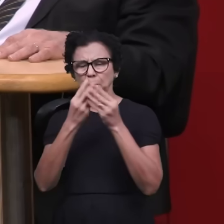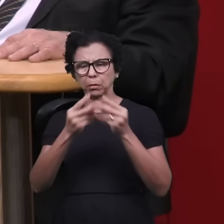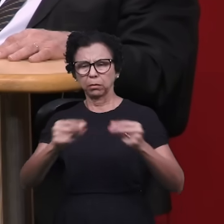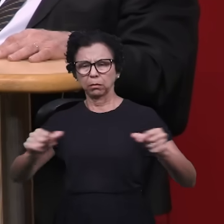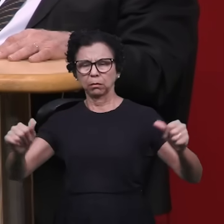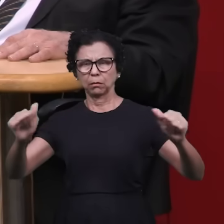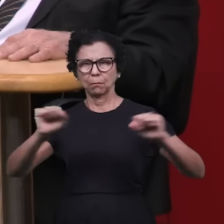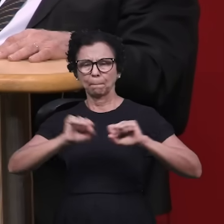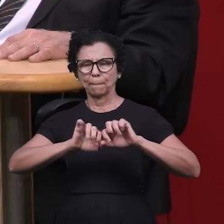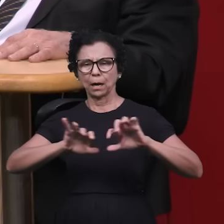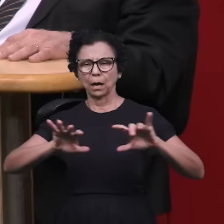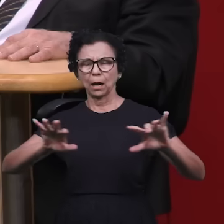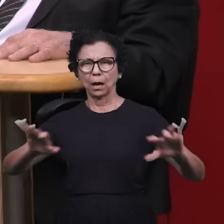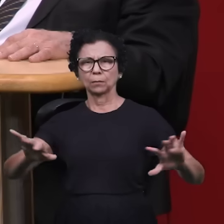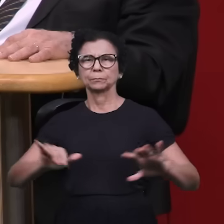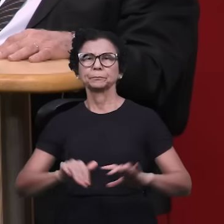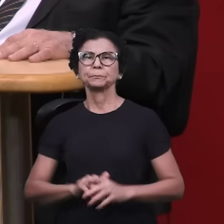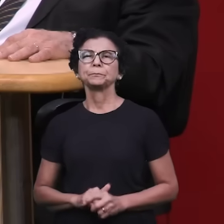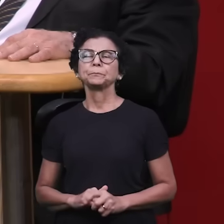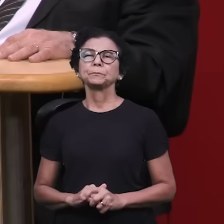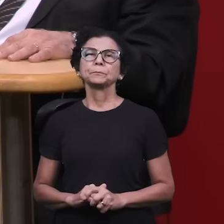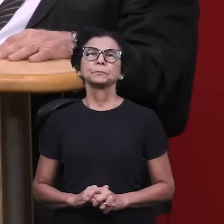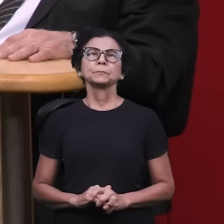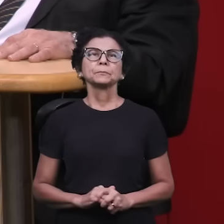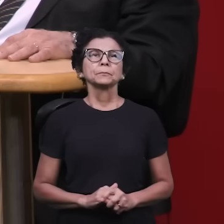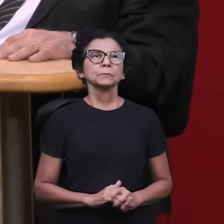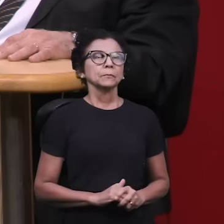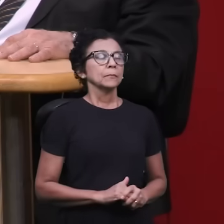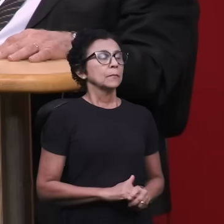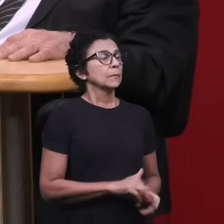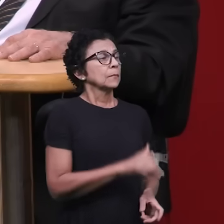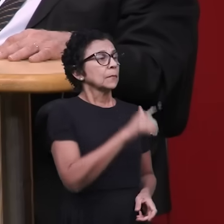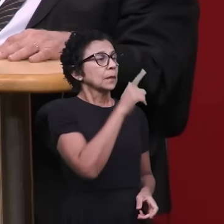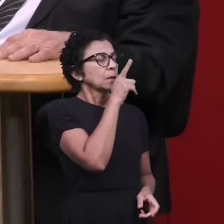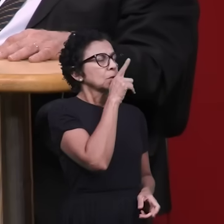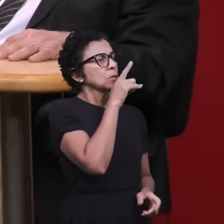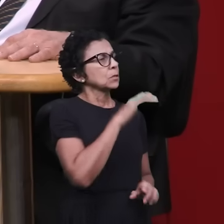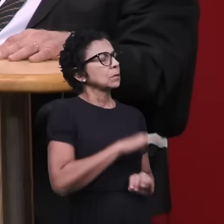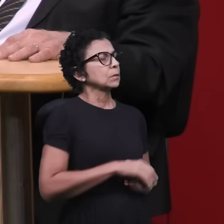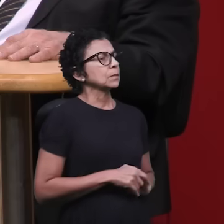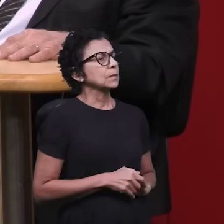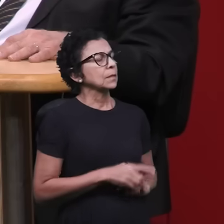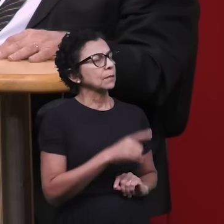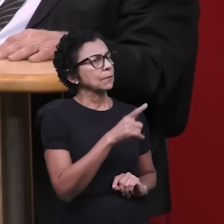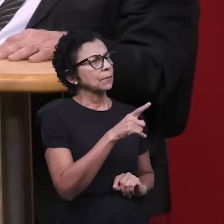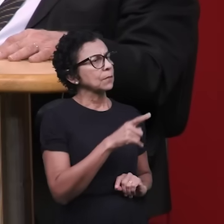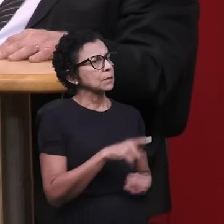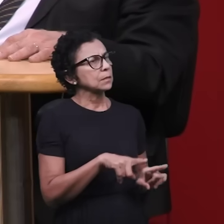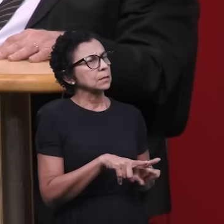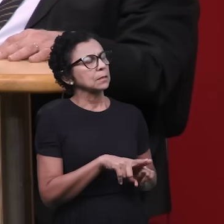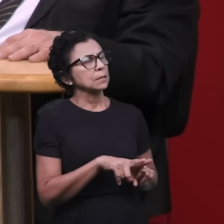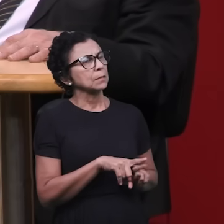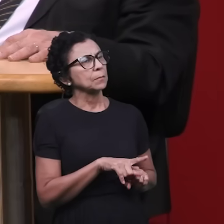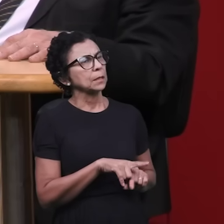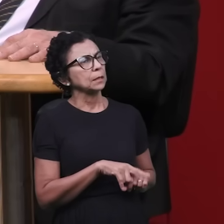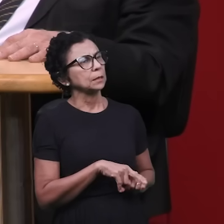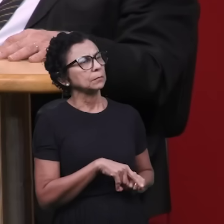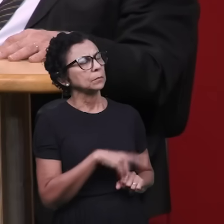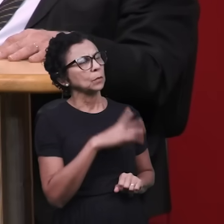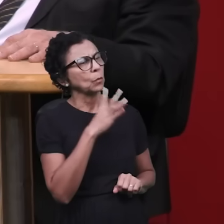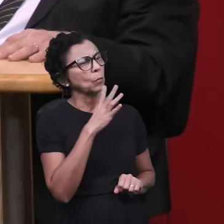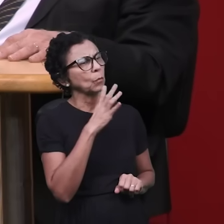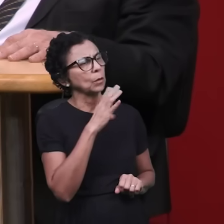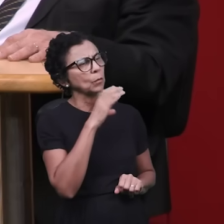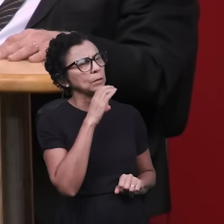Então, todo esse momento. Mas, Gilson, você que também participa bem disso,